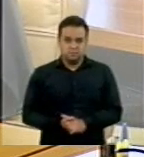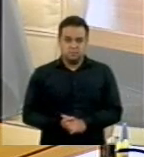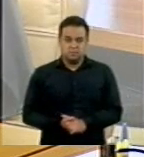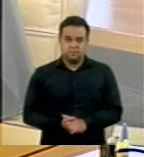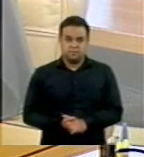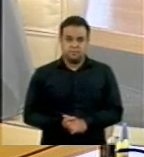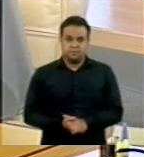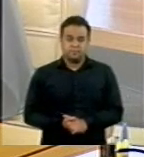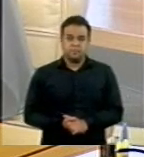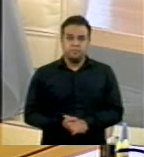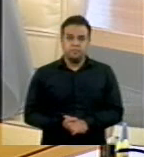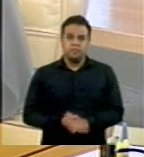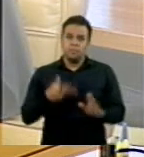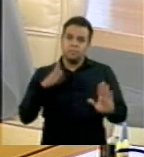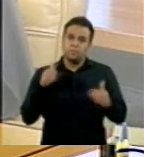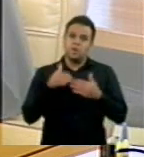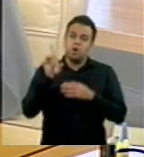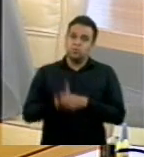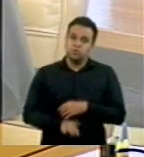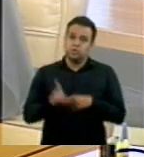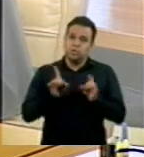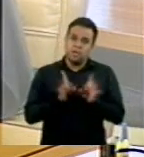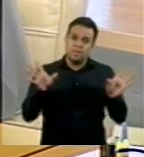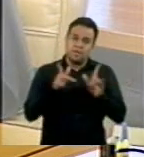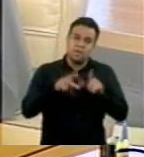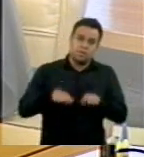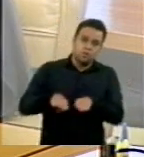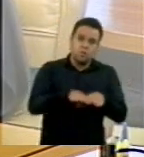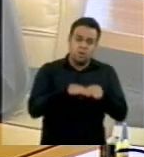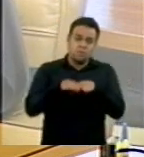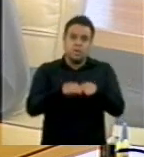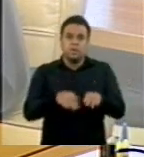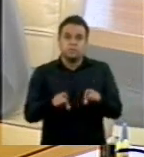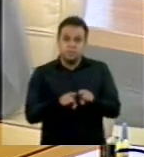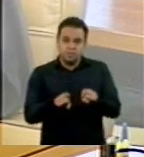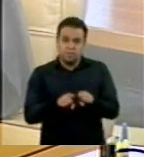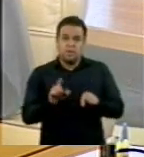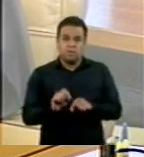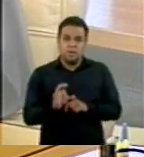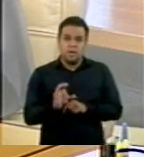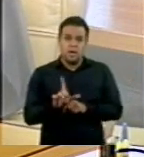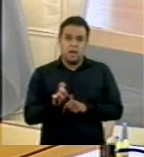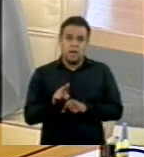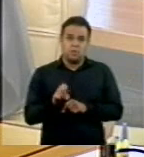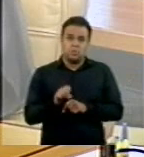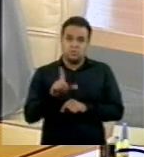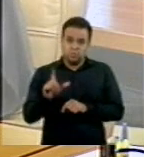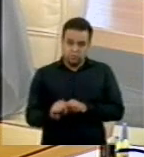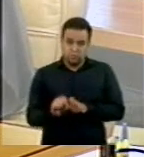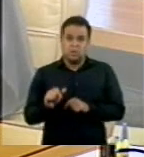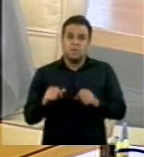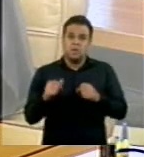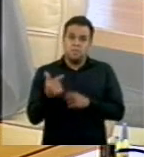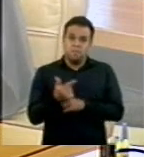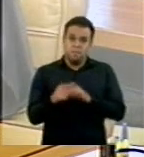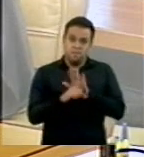aos direitos fundamentais de liberdade e igualdade e ainda pela cláusula material de abertura prevista no parágrafo